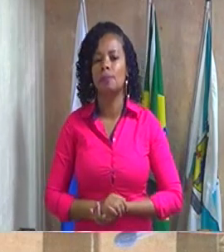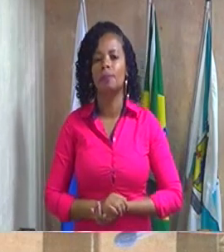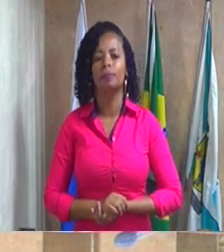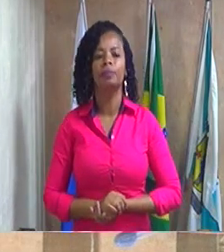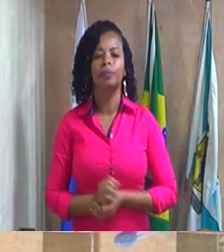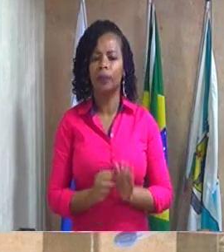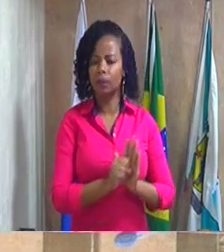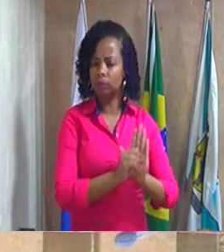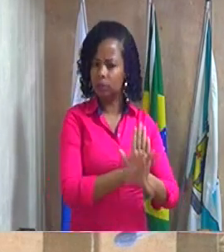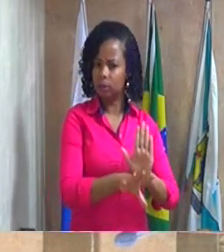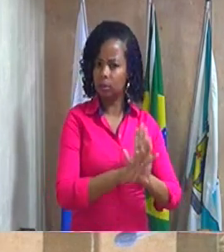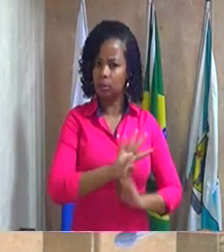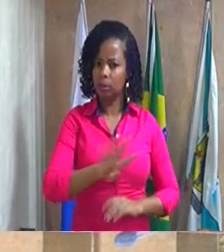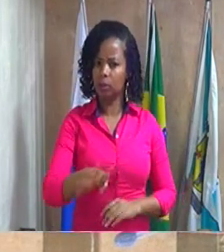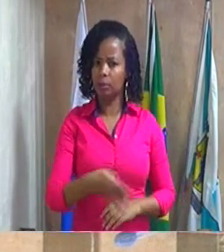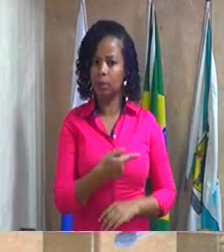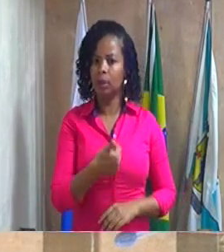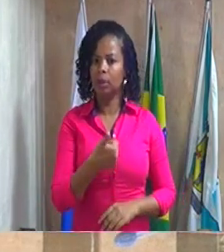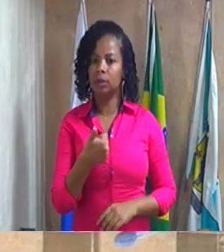Indicação número